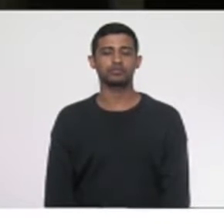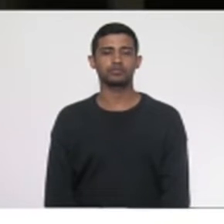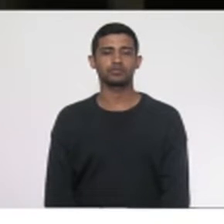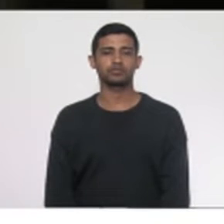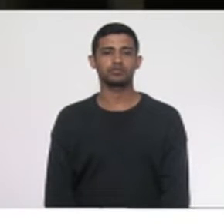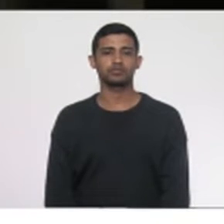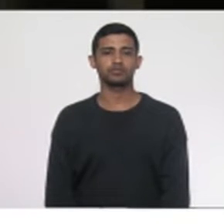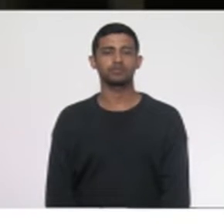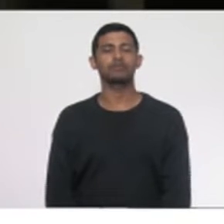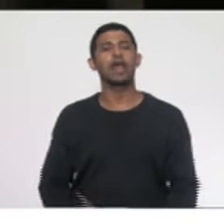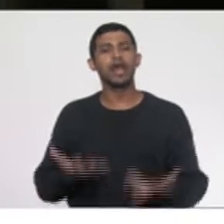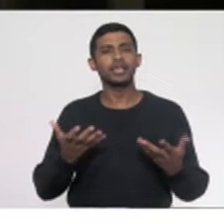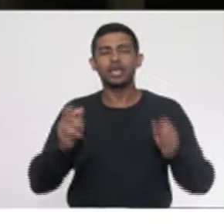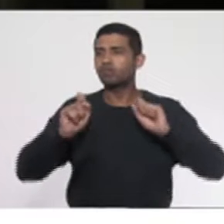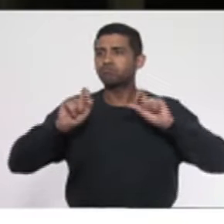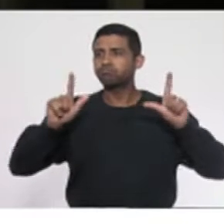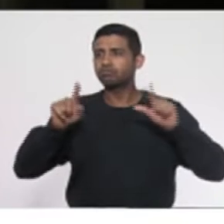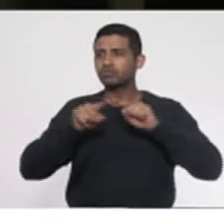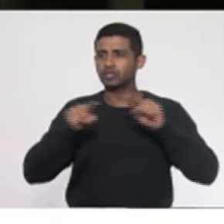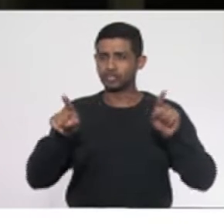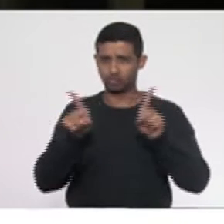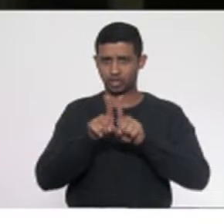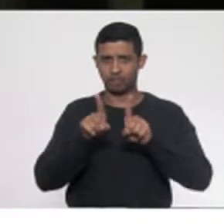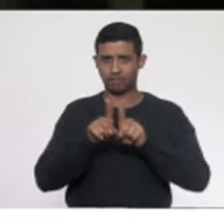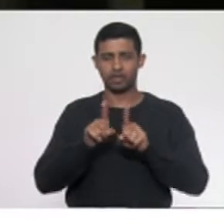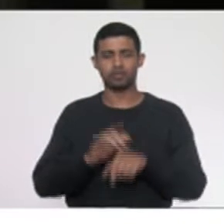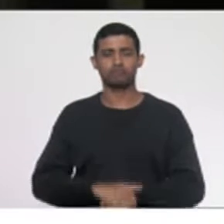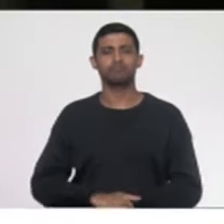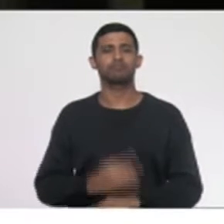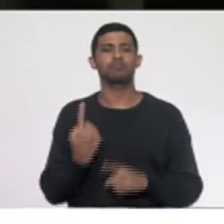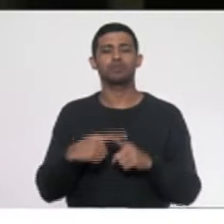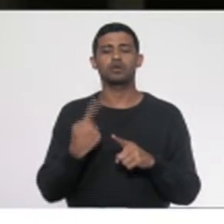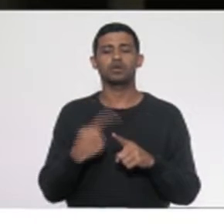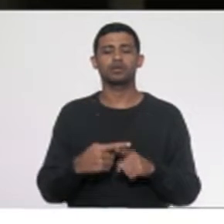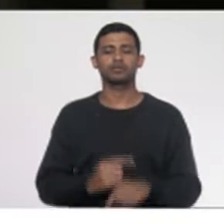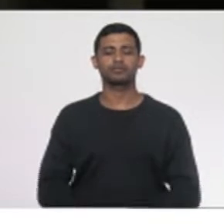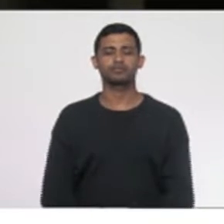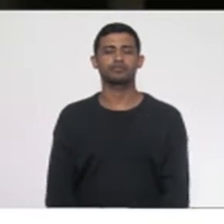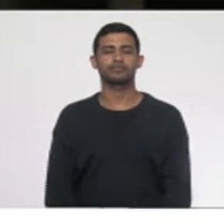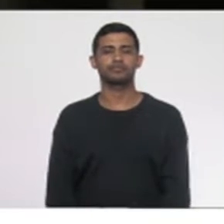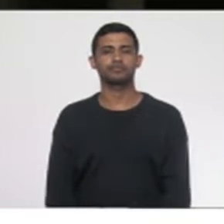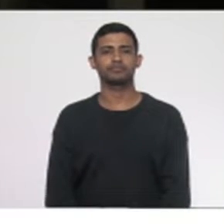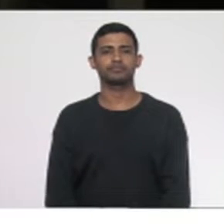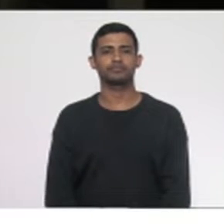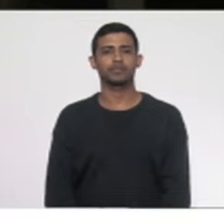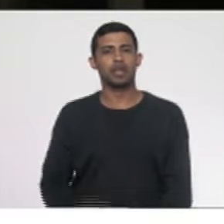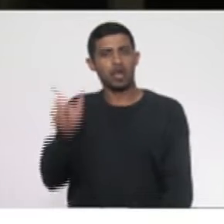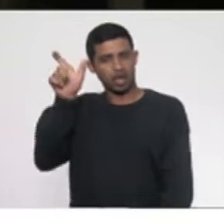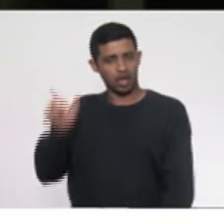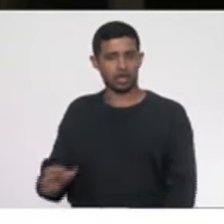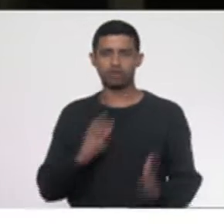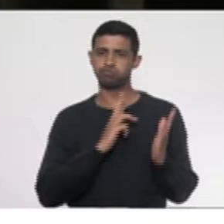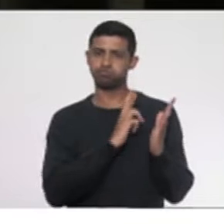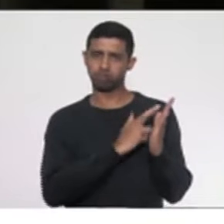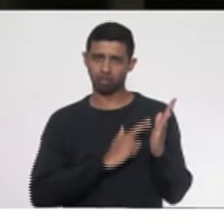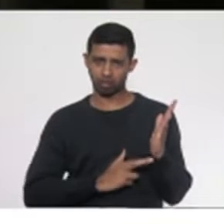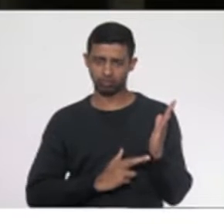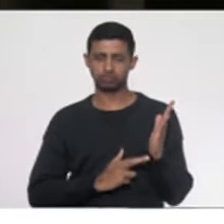Queria chamar a atenção também, porque o relator,